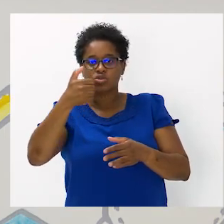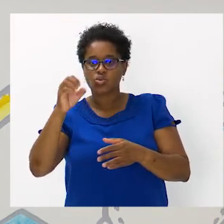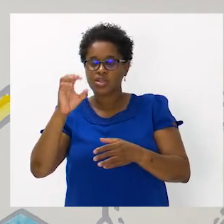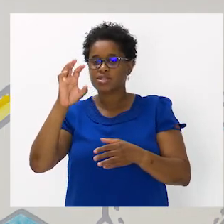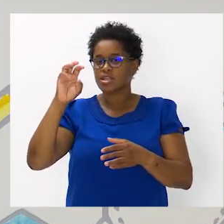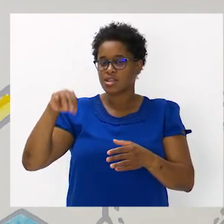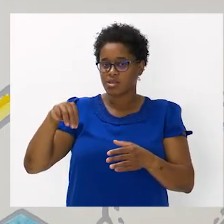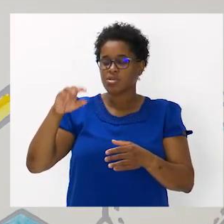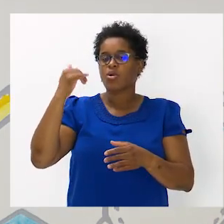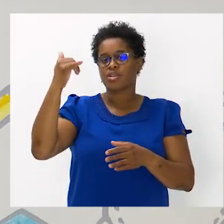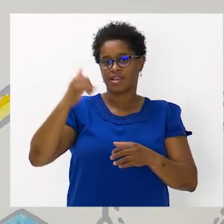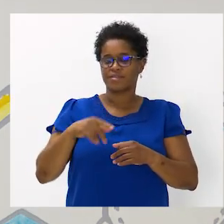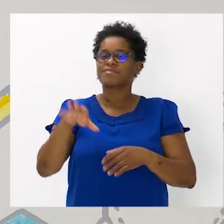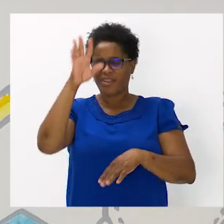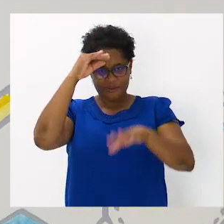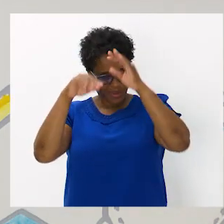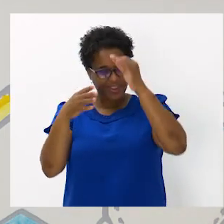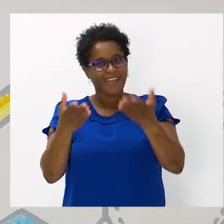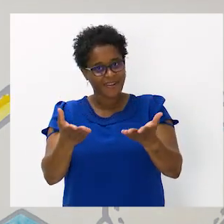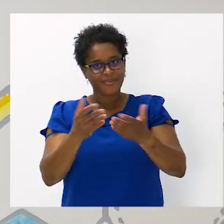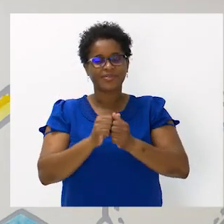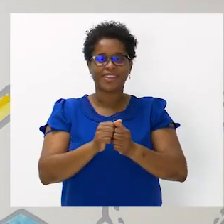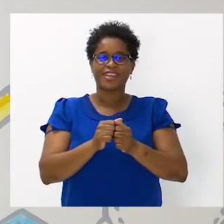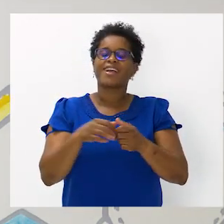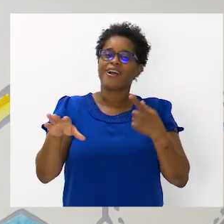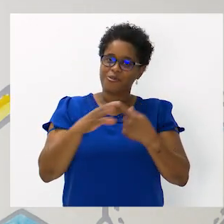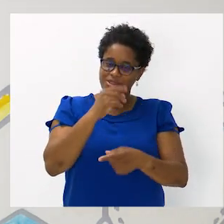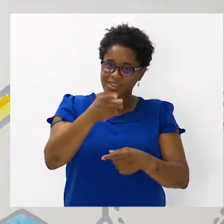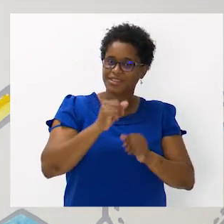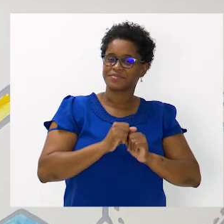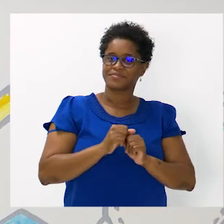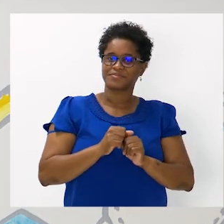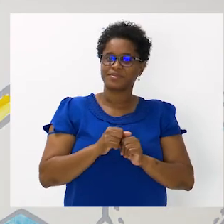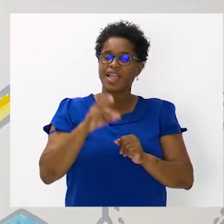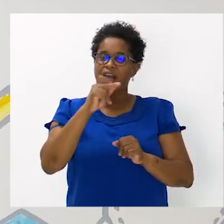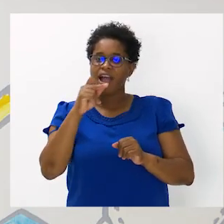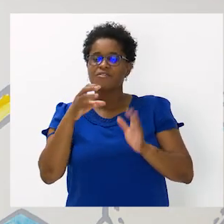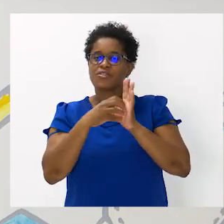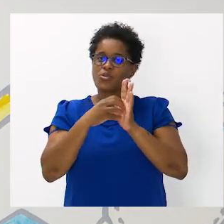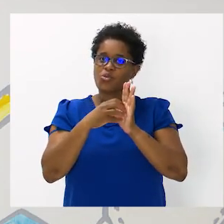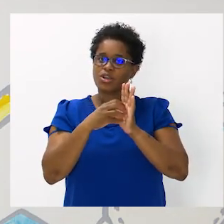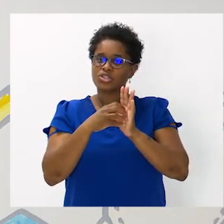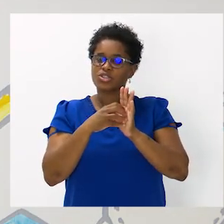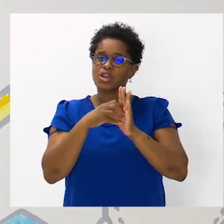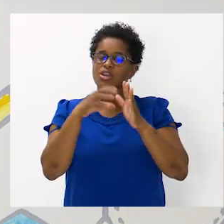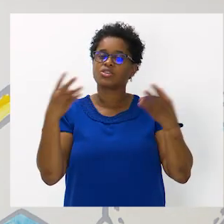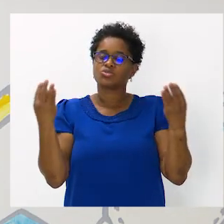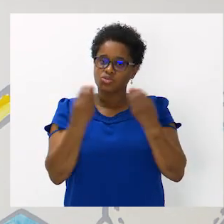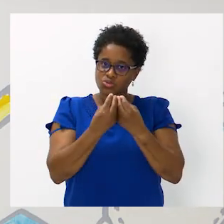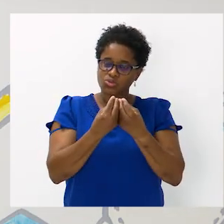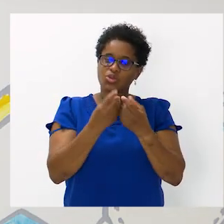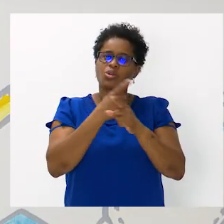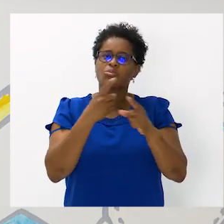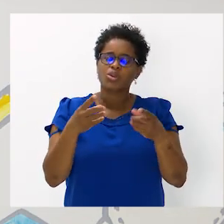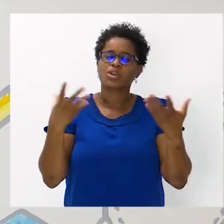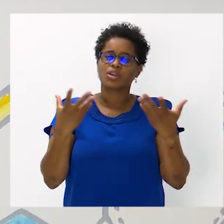2.250 centímetros ao quadrado. Aprenderam então a encontrar a área de figuras compostas. Por que é